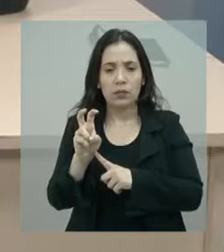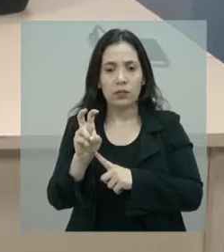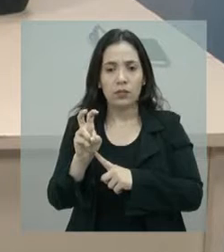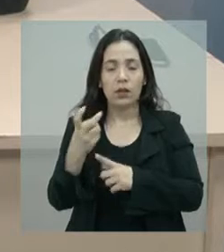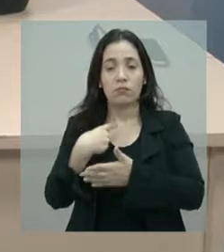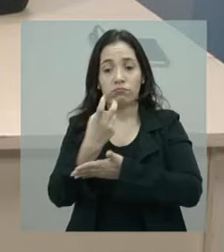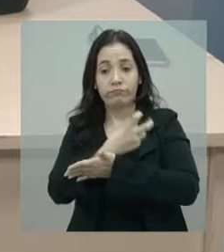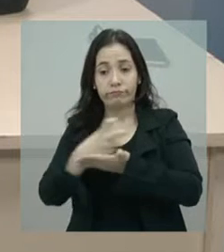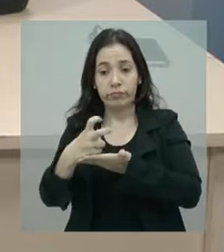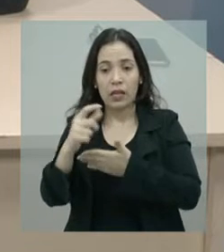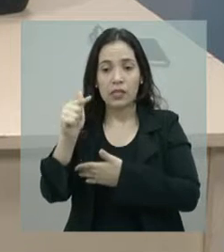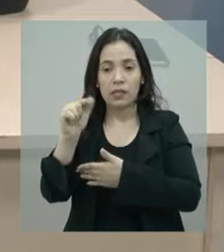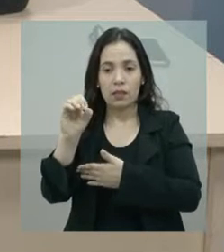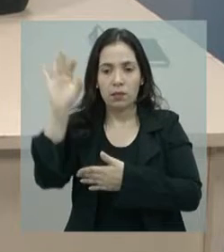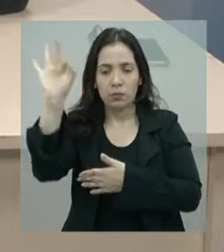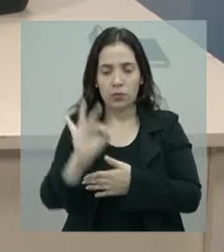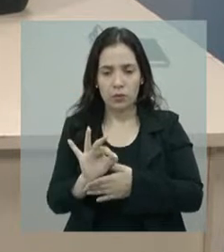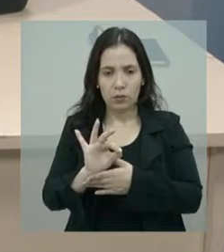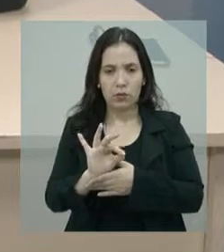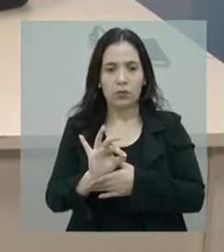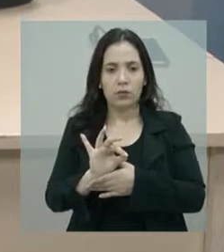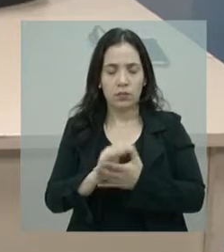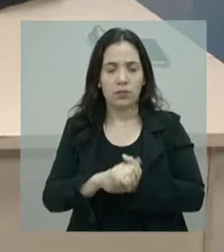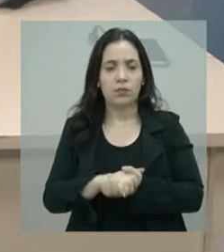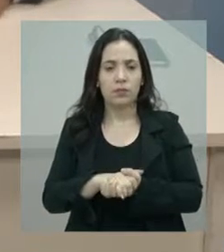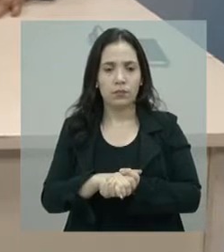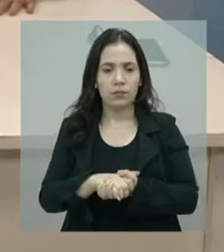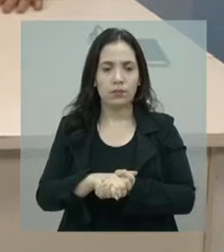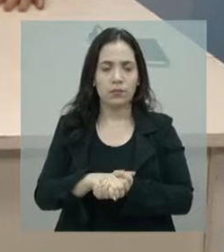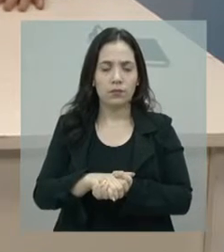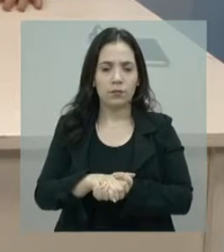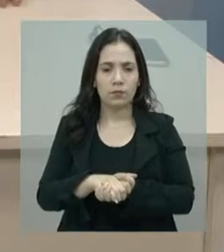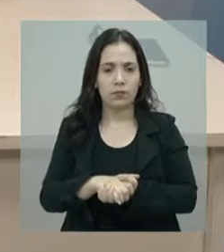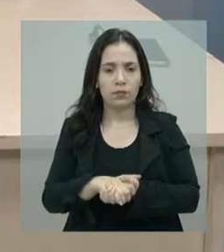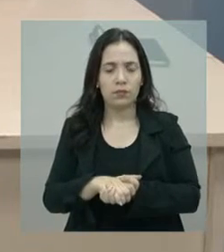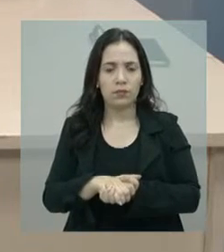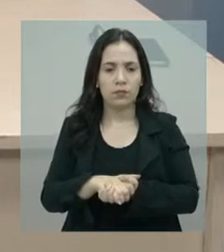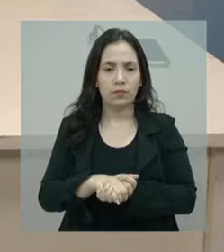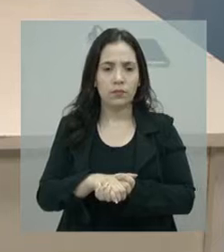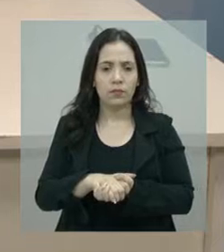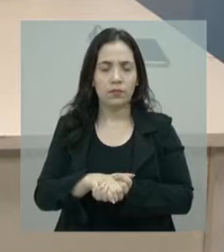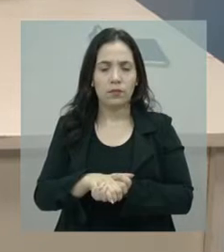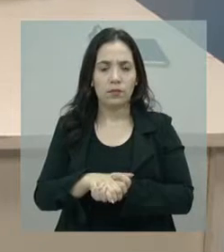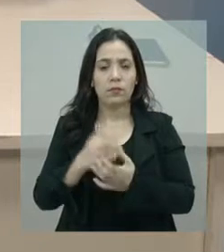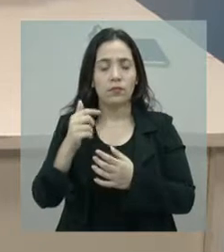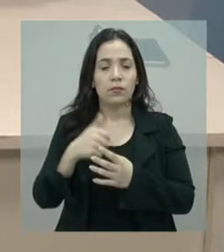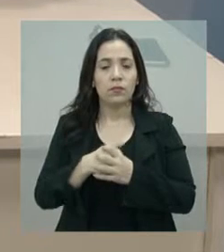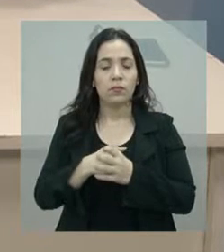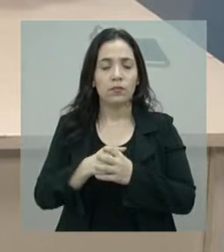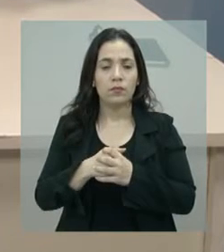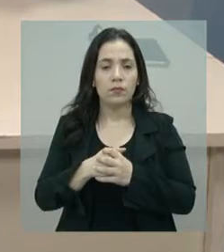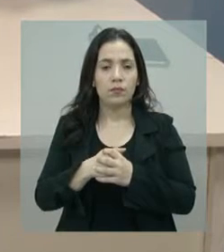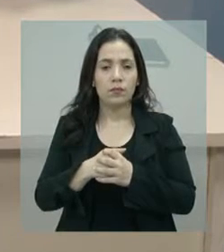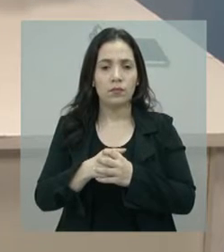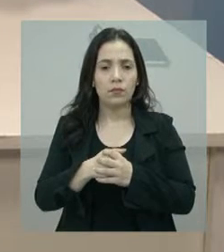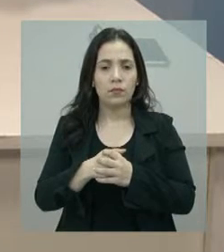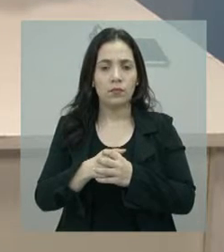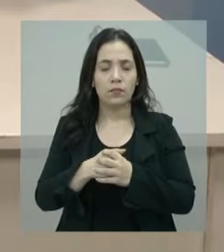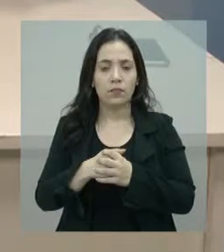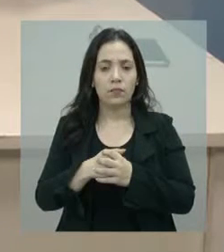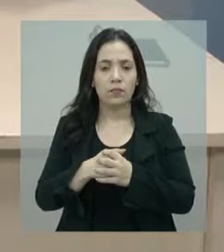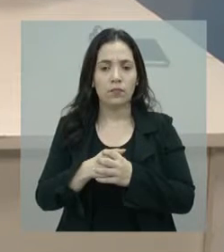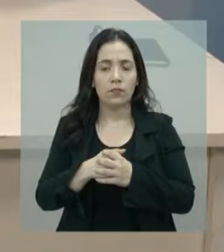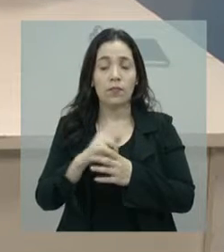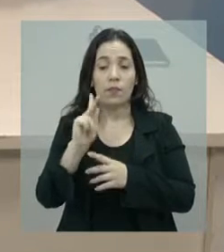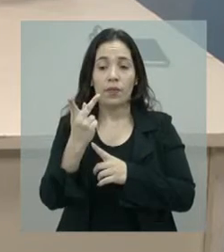entregamos com 70%. Quem era o gerente da Cagés na época lá até o irmão dele foi prefeito lá de...